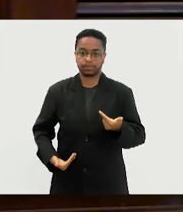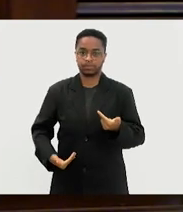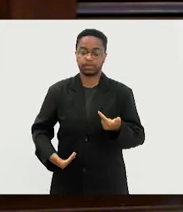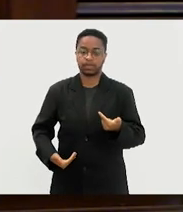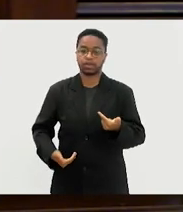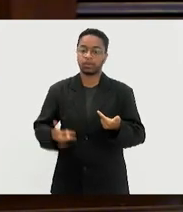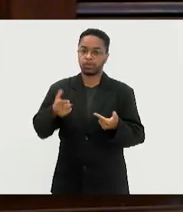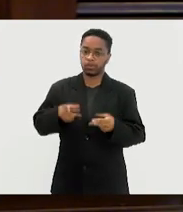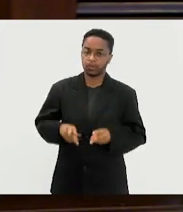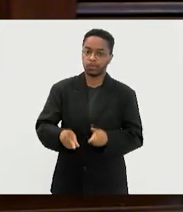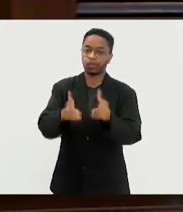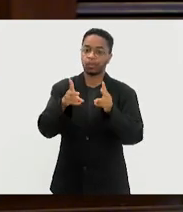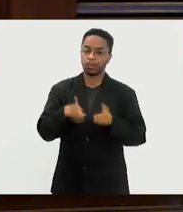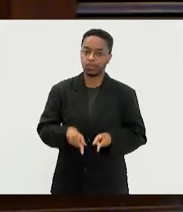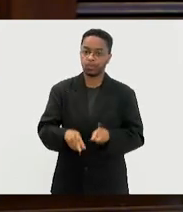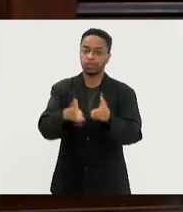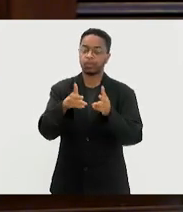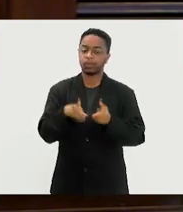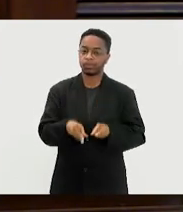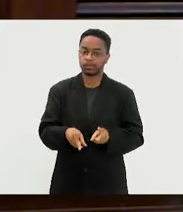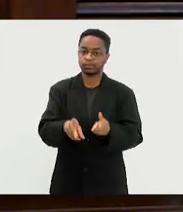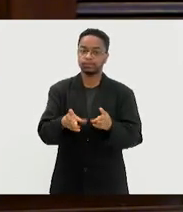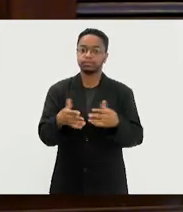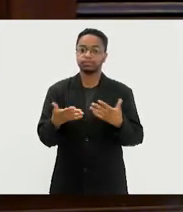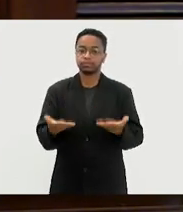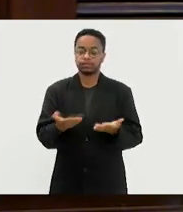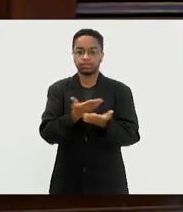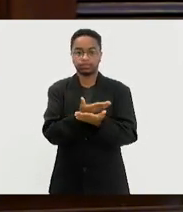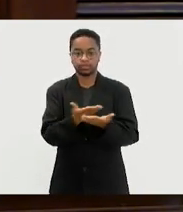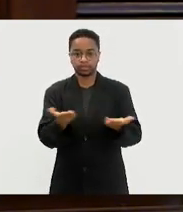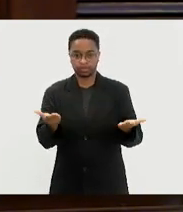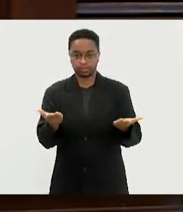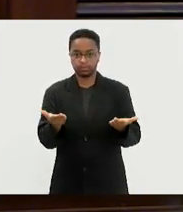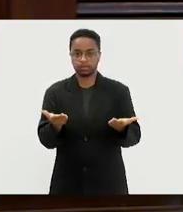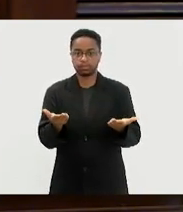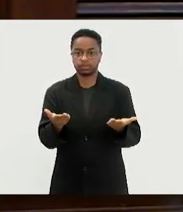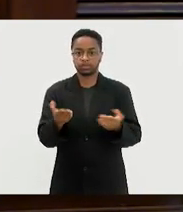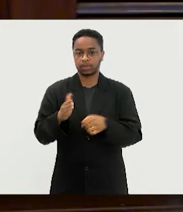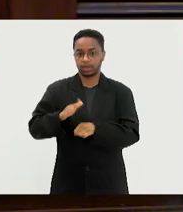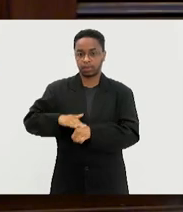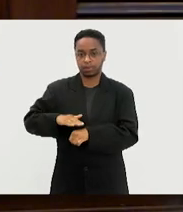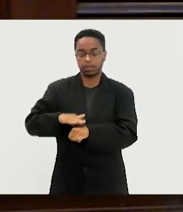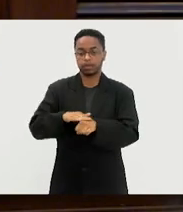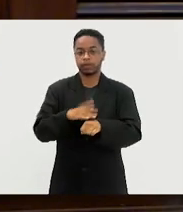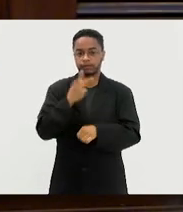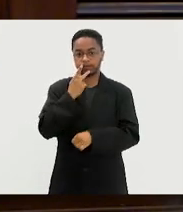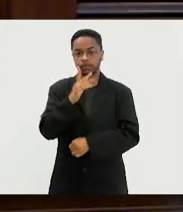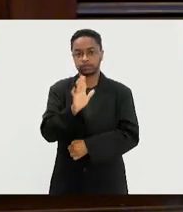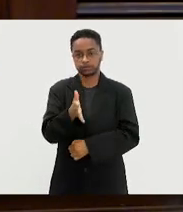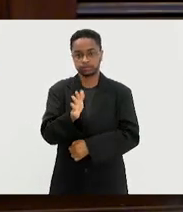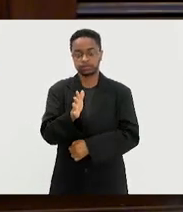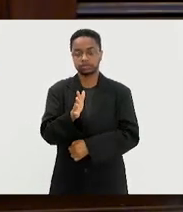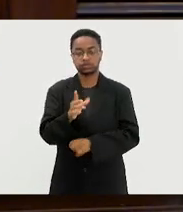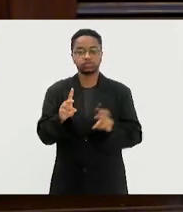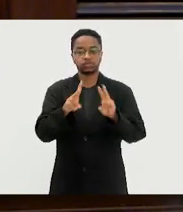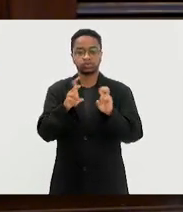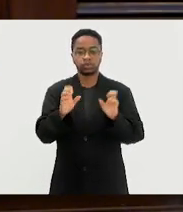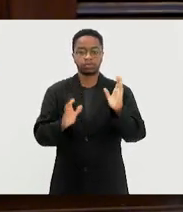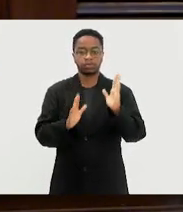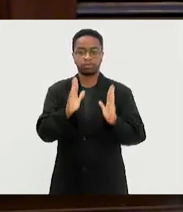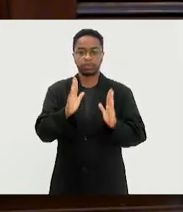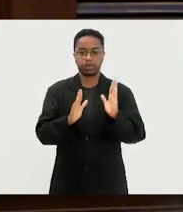incessante. Vossa Excelência mesmo falava em regime de recuperação